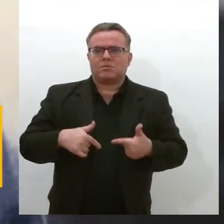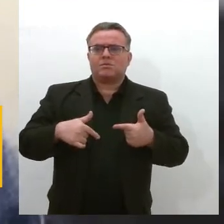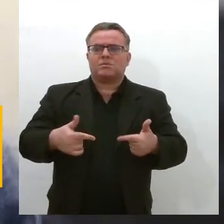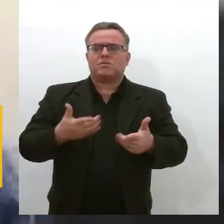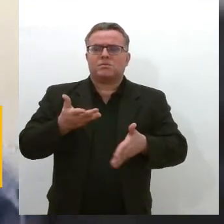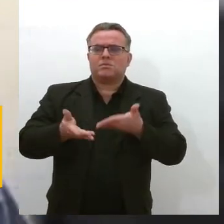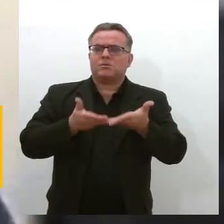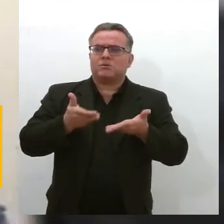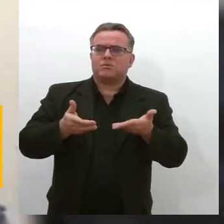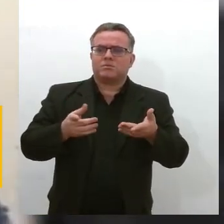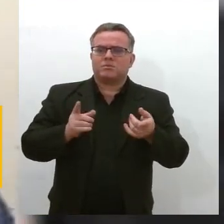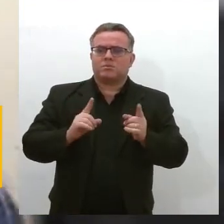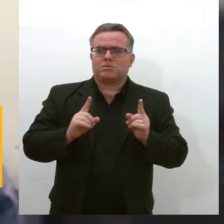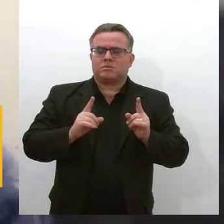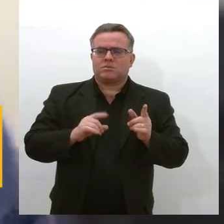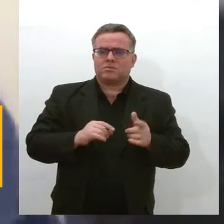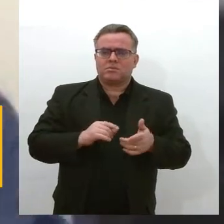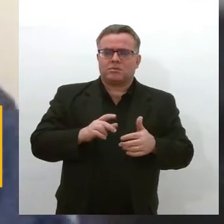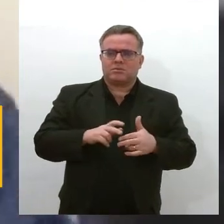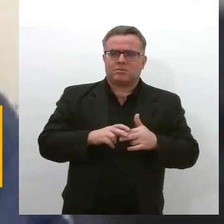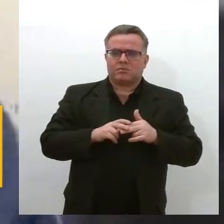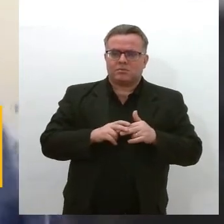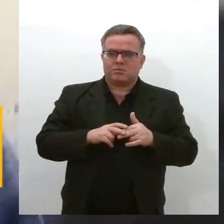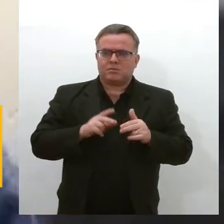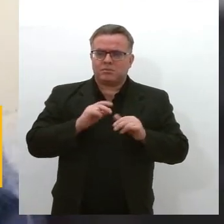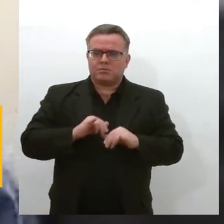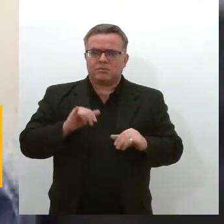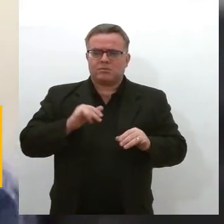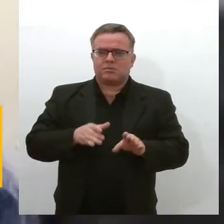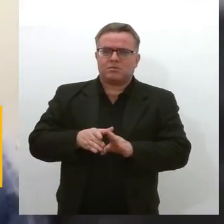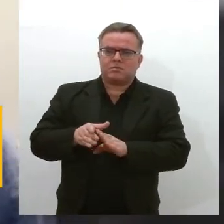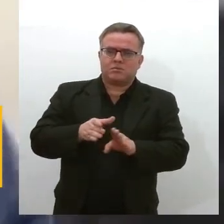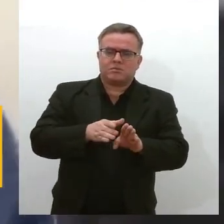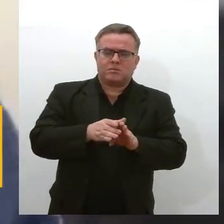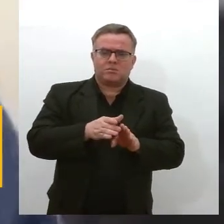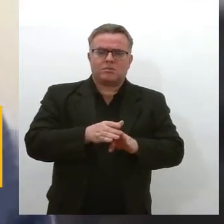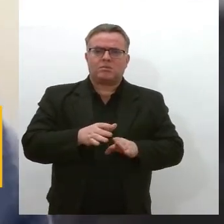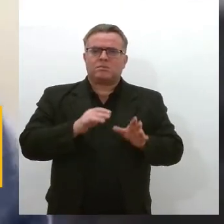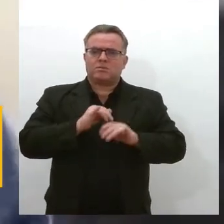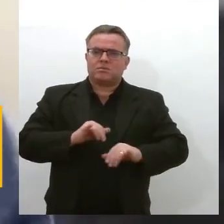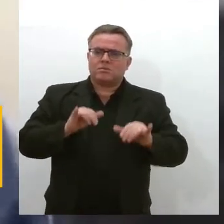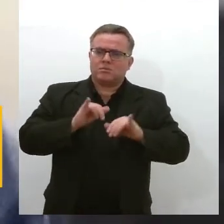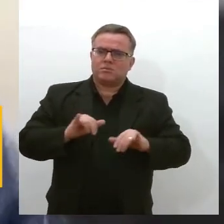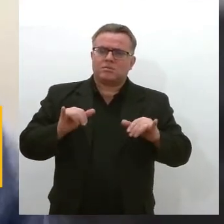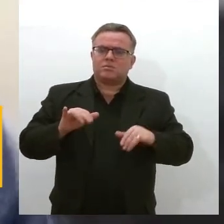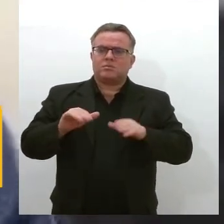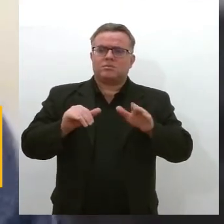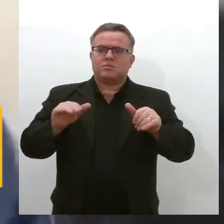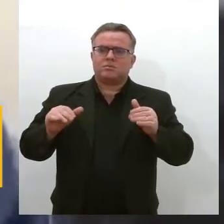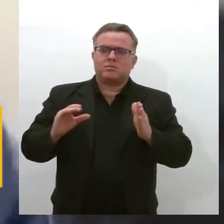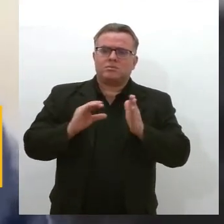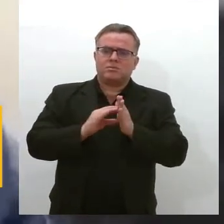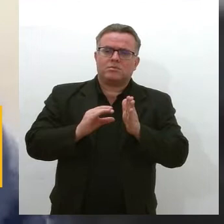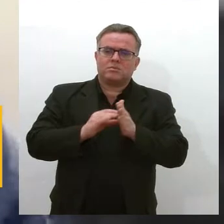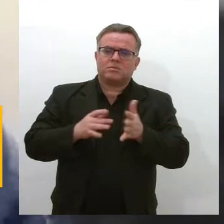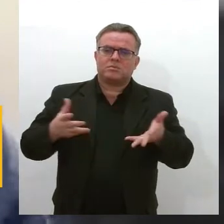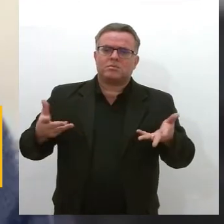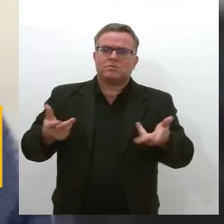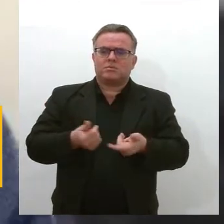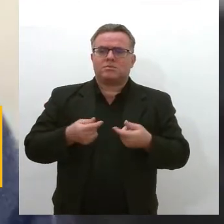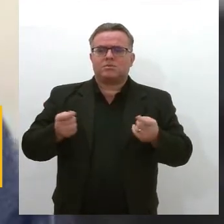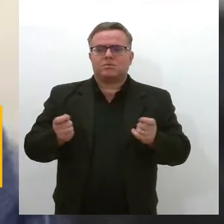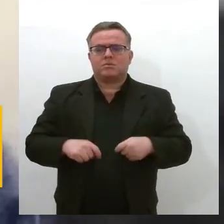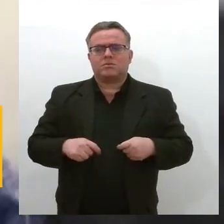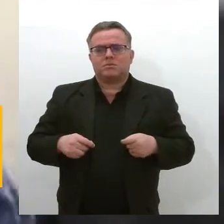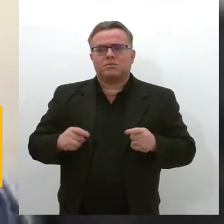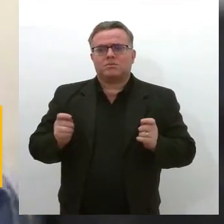muito importante a campanha do Setembro Amarelo, envolvendo toda a comunidade, para que conscientize não somente a pessoa que está